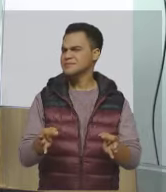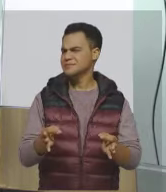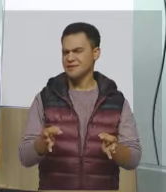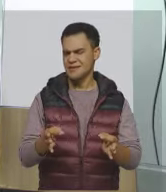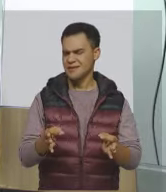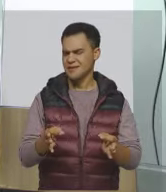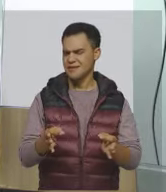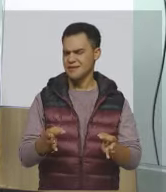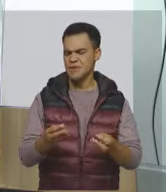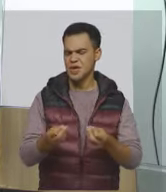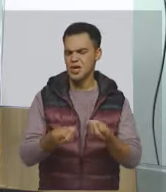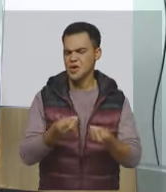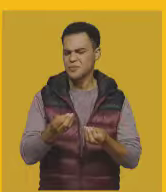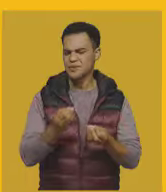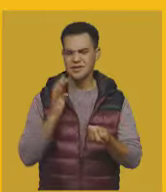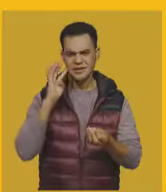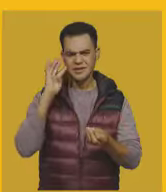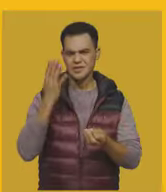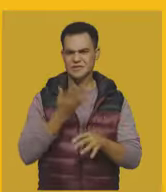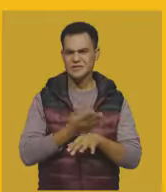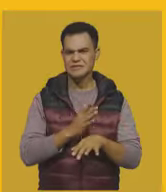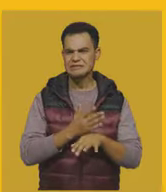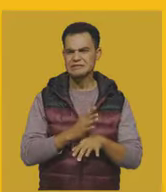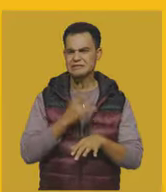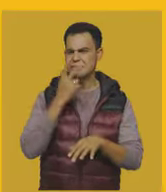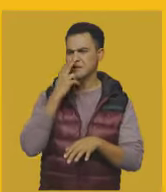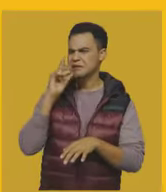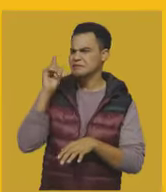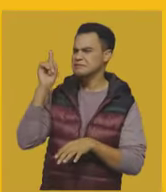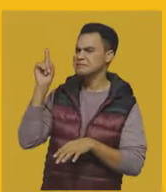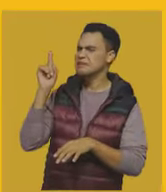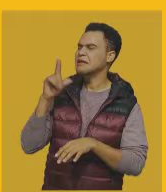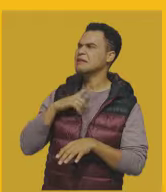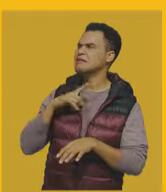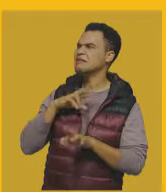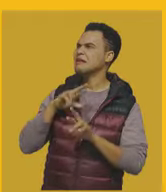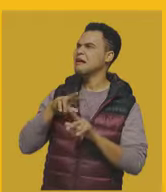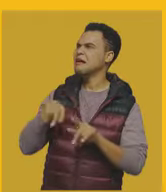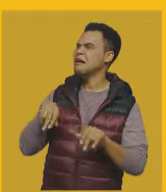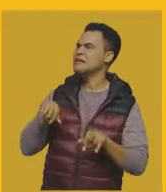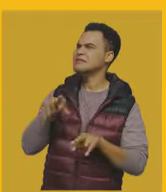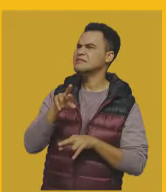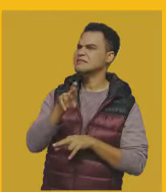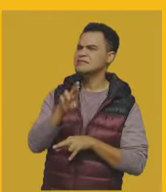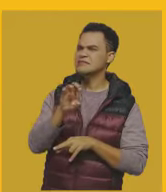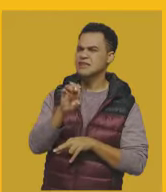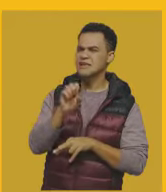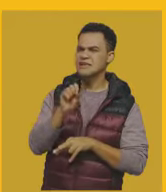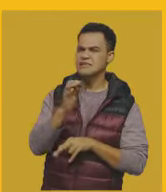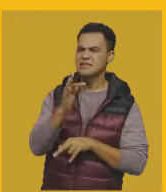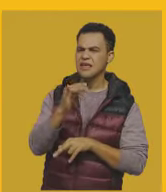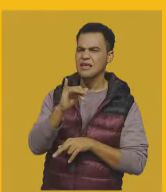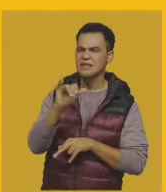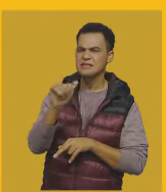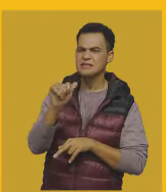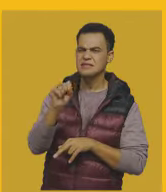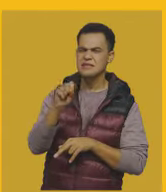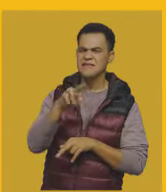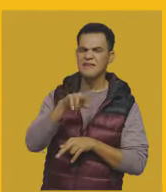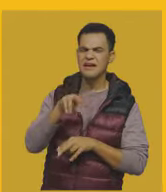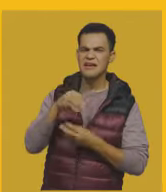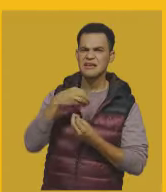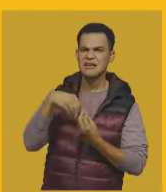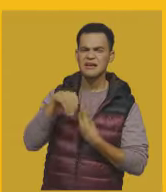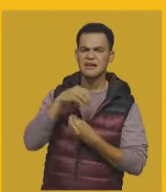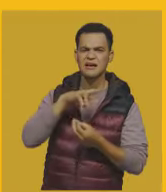de resolver esse tipo de exercício, que começa a aparecer uma quantidade um pouco maior de resistências. Às vezes o aluno olha para o quadro quando eu estou explicando